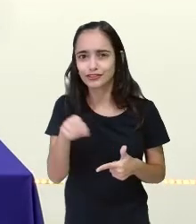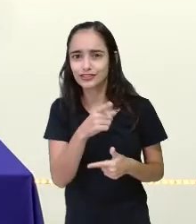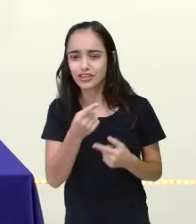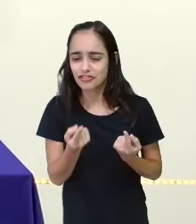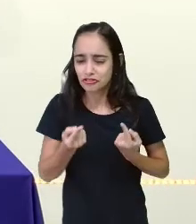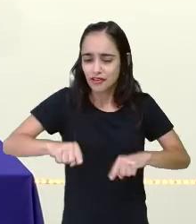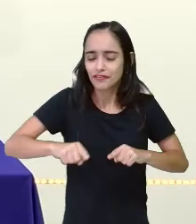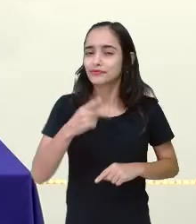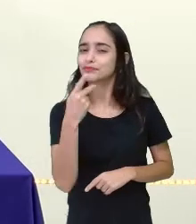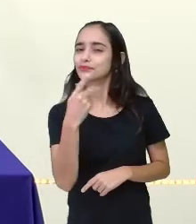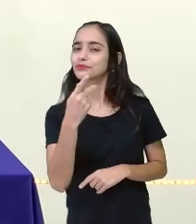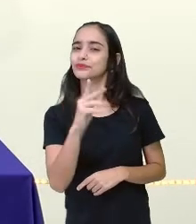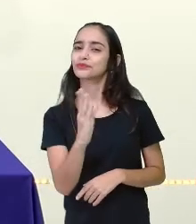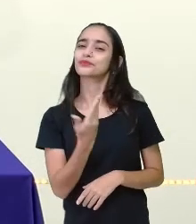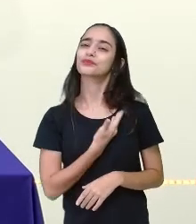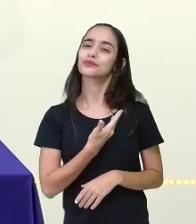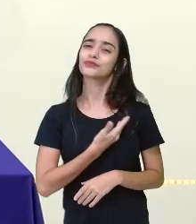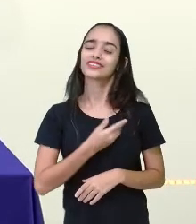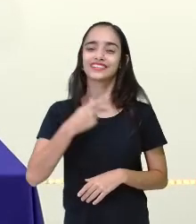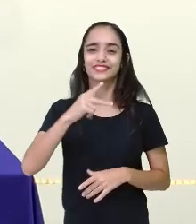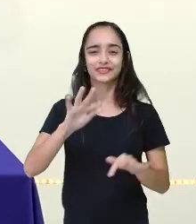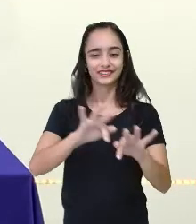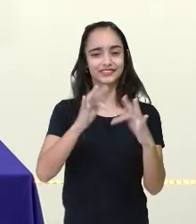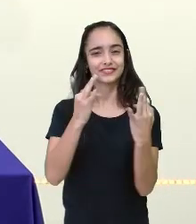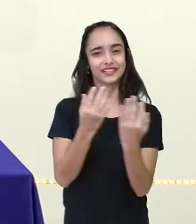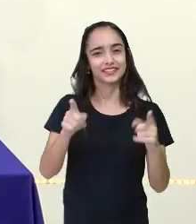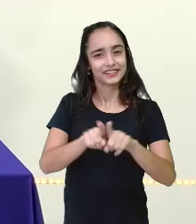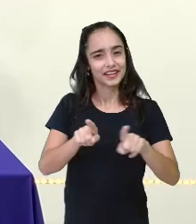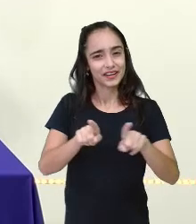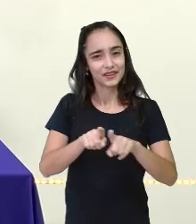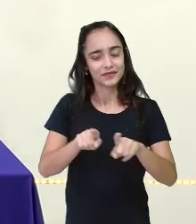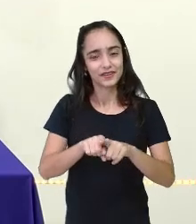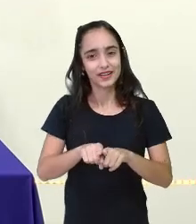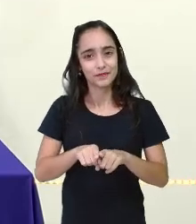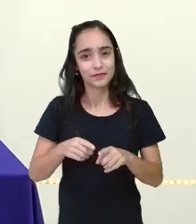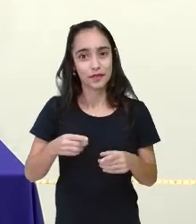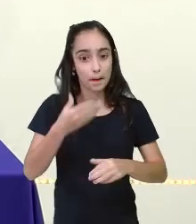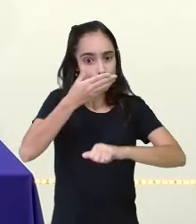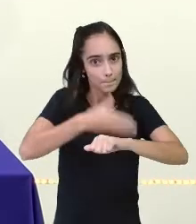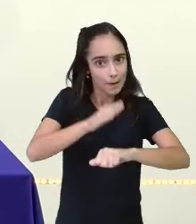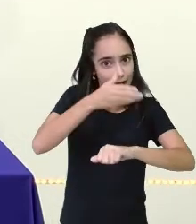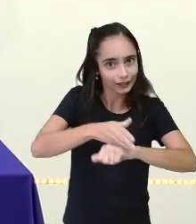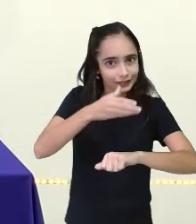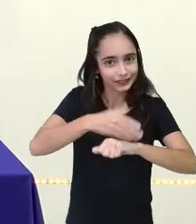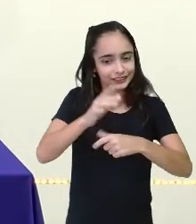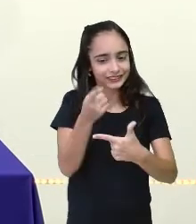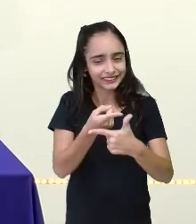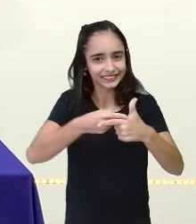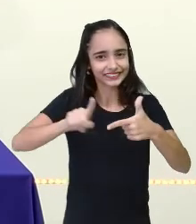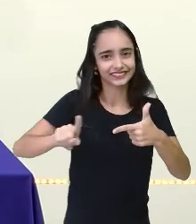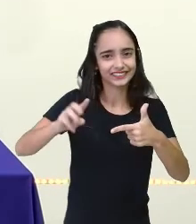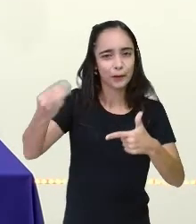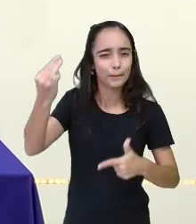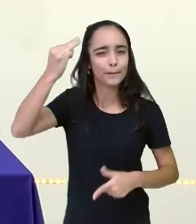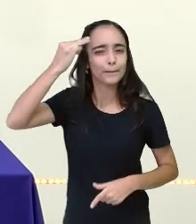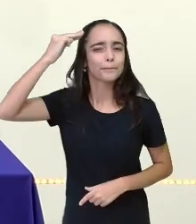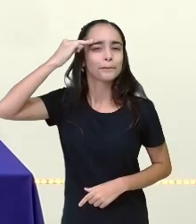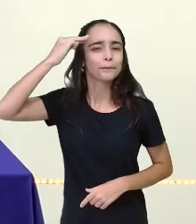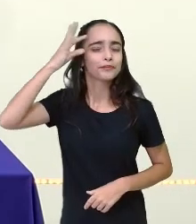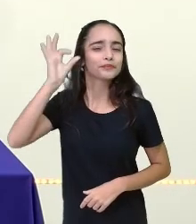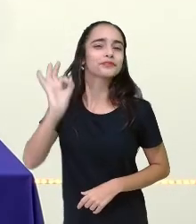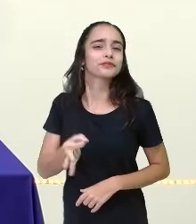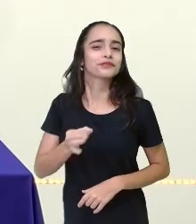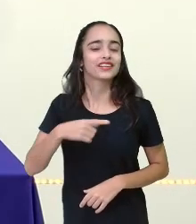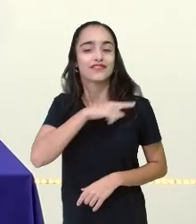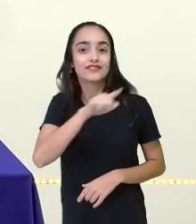de vocês, a família de vocês e se divirtam, tá certo? E exercitando aí a divisão, né, mentalmente e